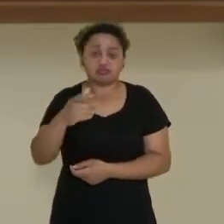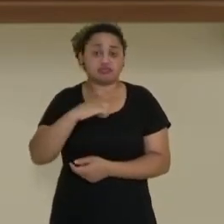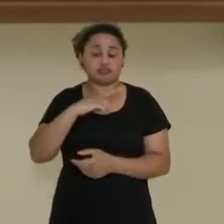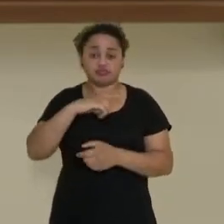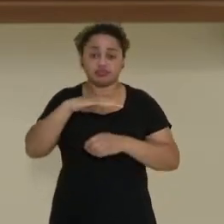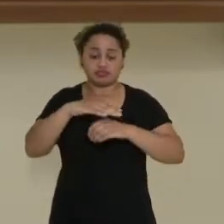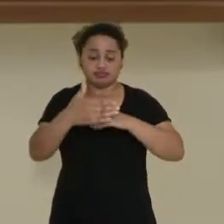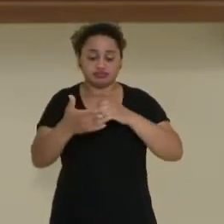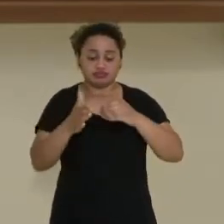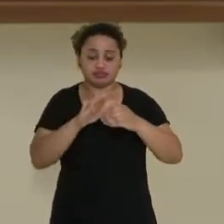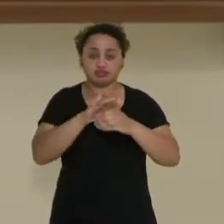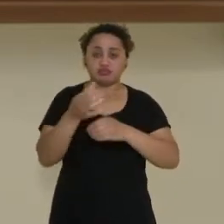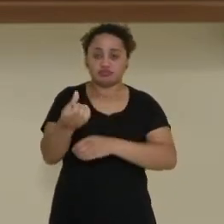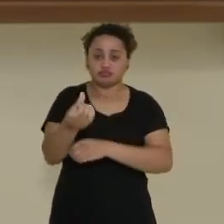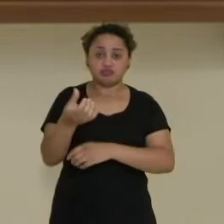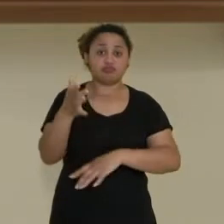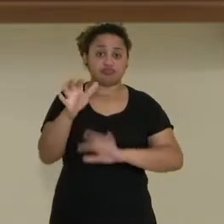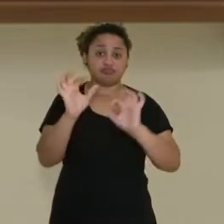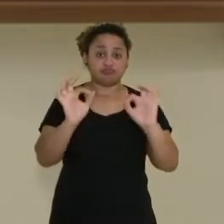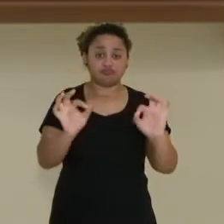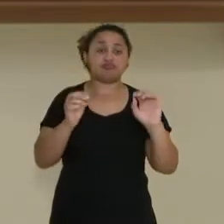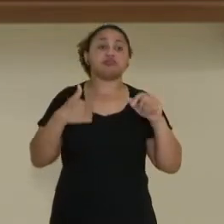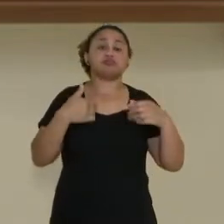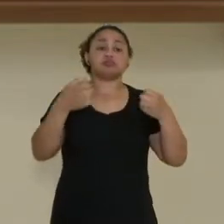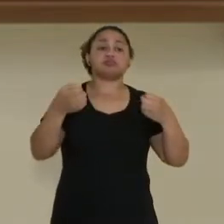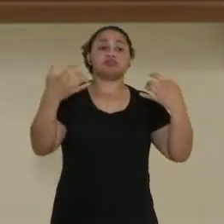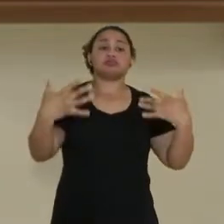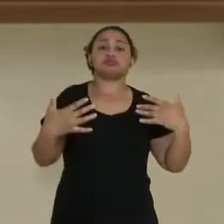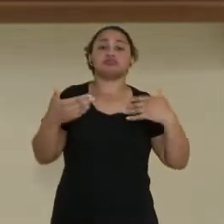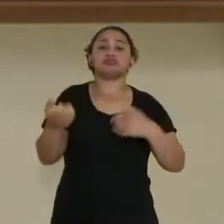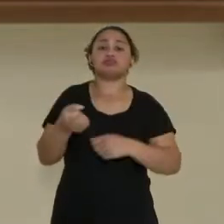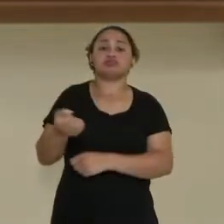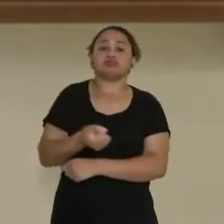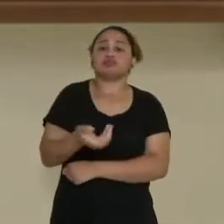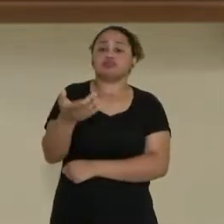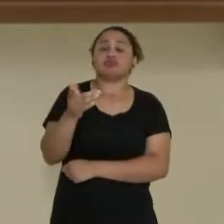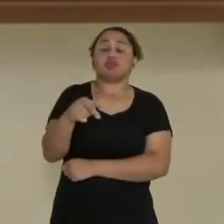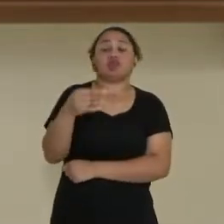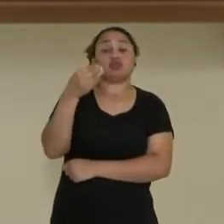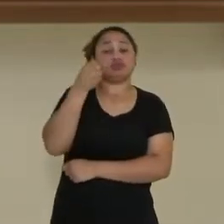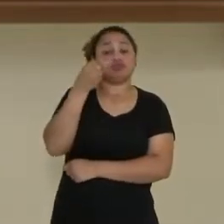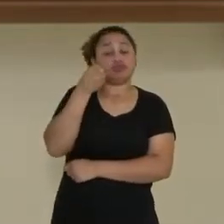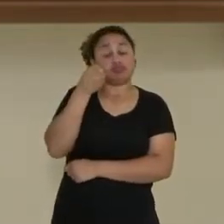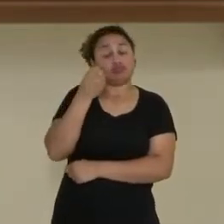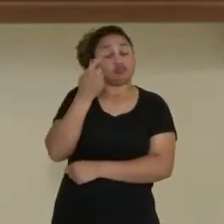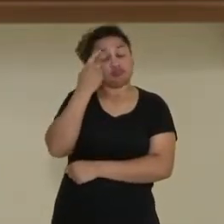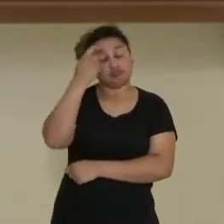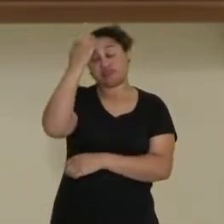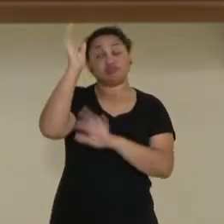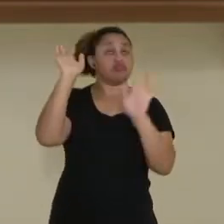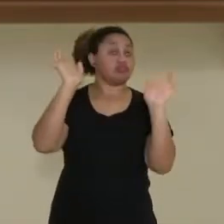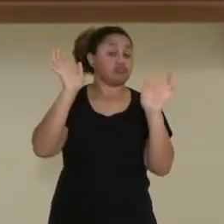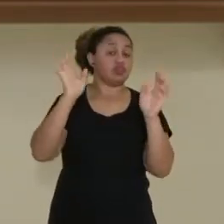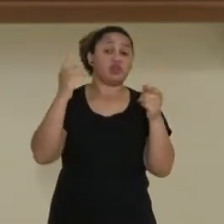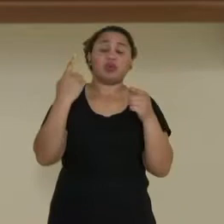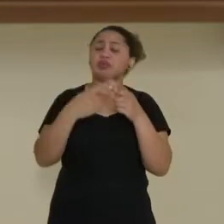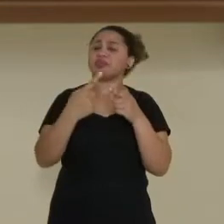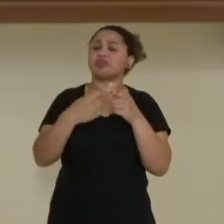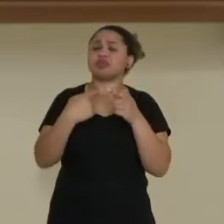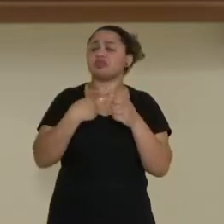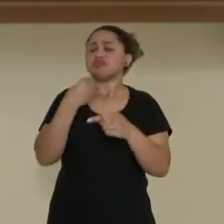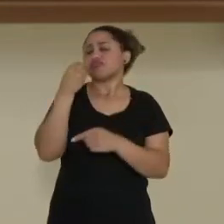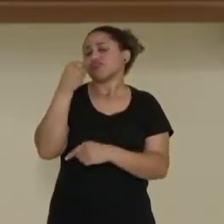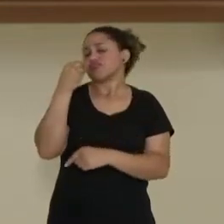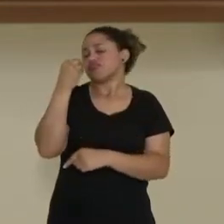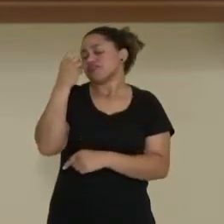faces. E lembra que eu falei assim que o dado ele era um experimento aleatório? Por que ele é um experimento